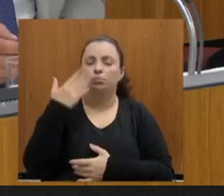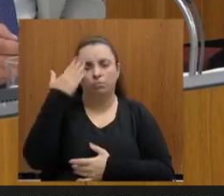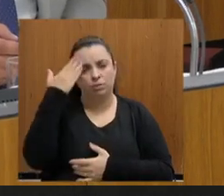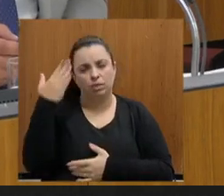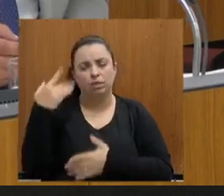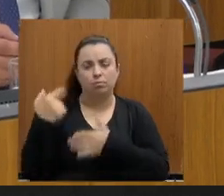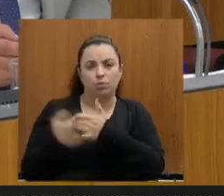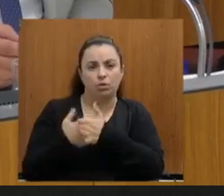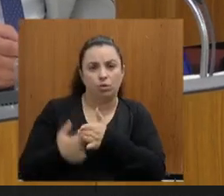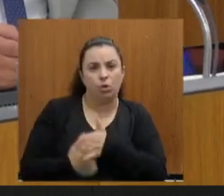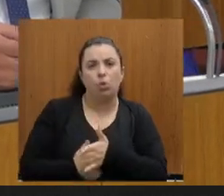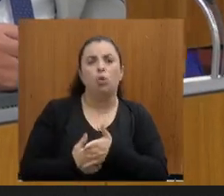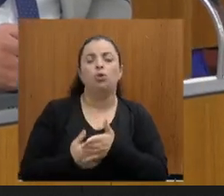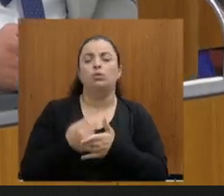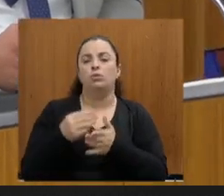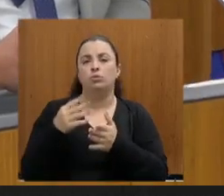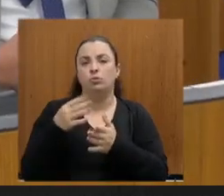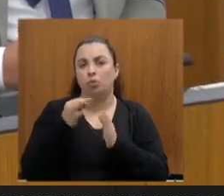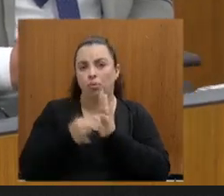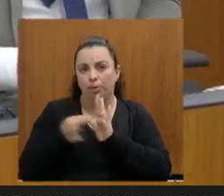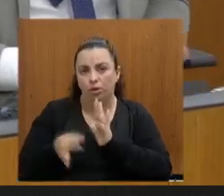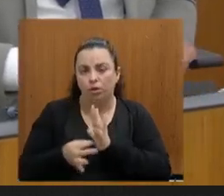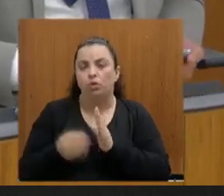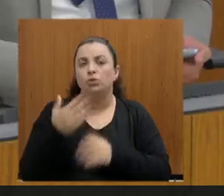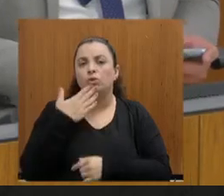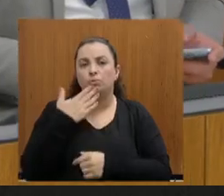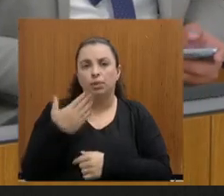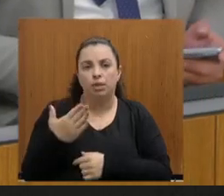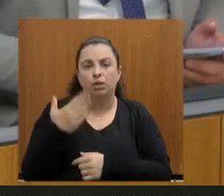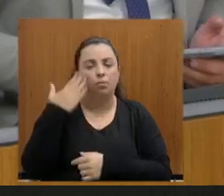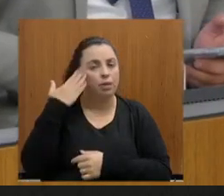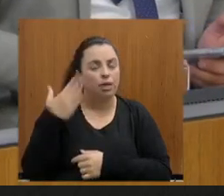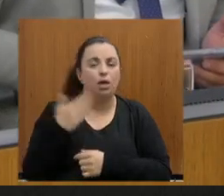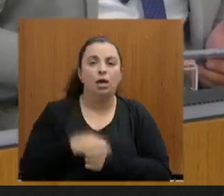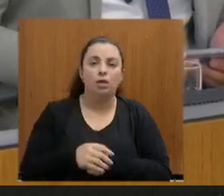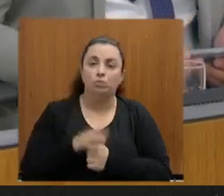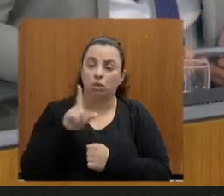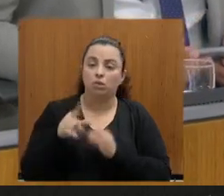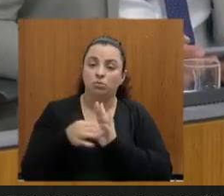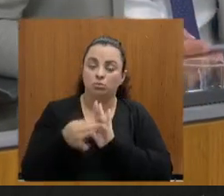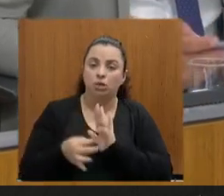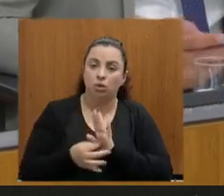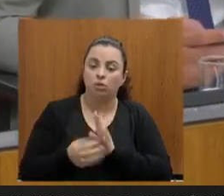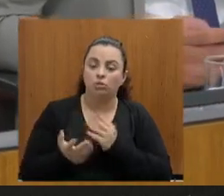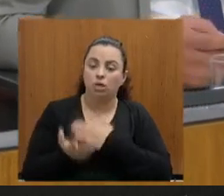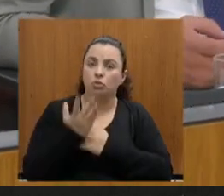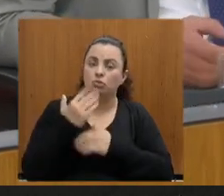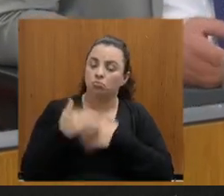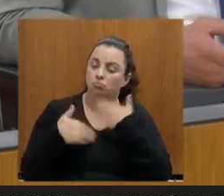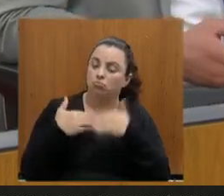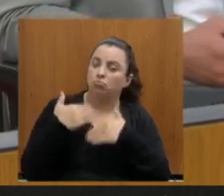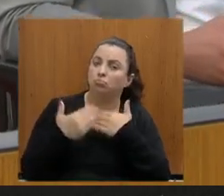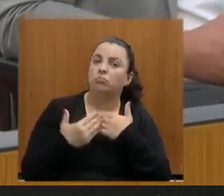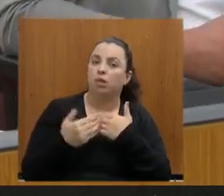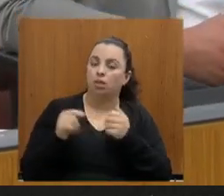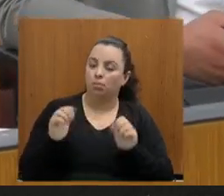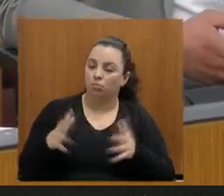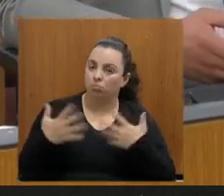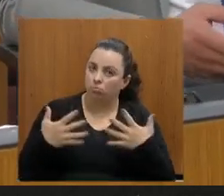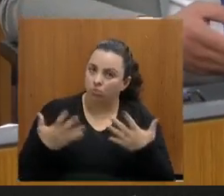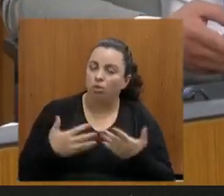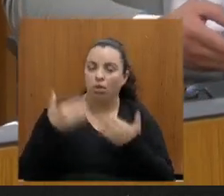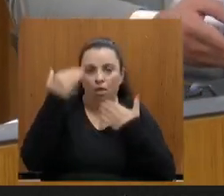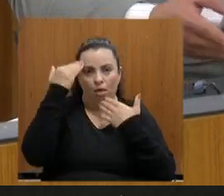pelas pelas perguntas e pelos comentários é comentários construtivos e elogiosos é